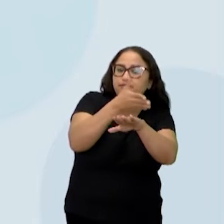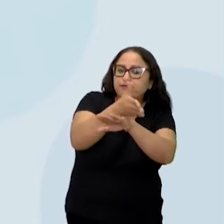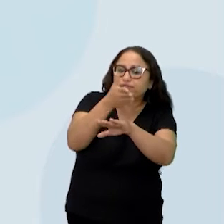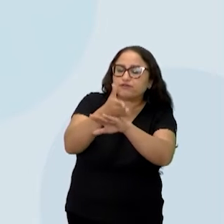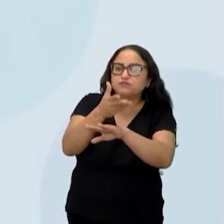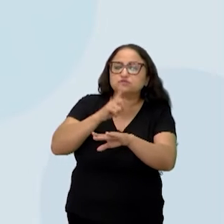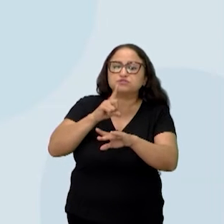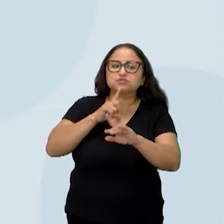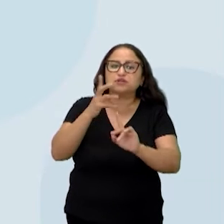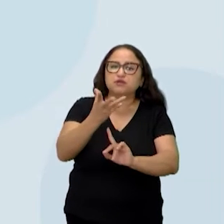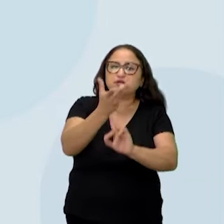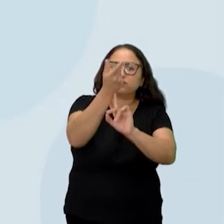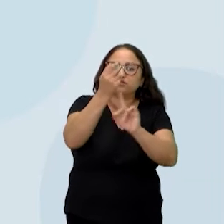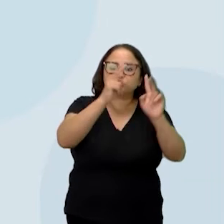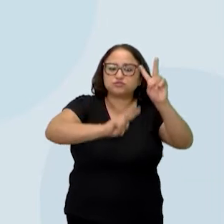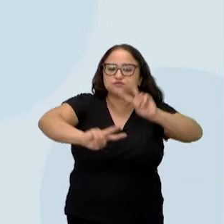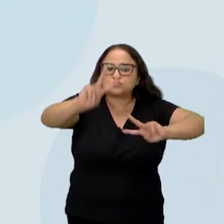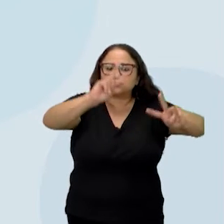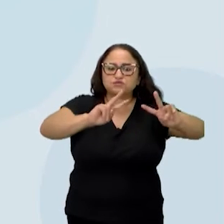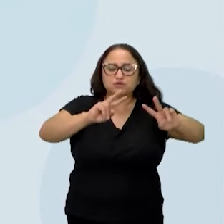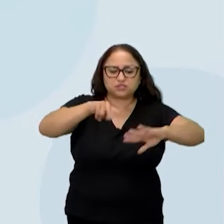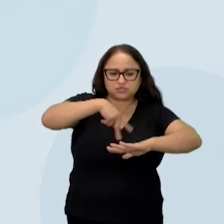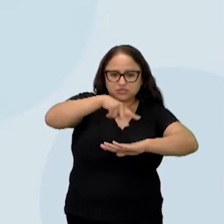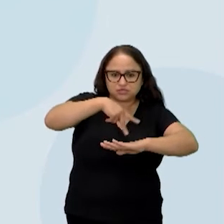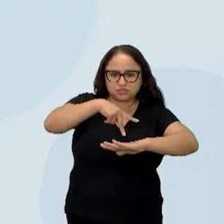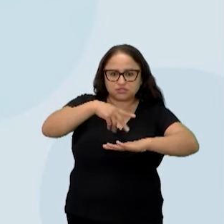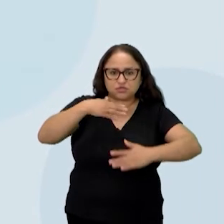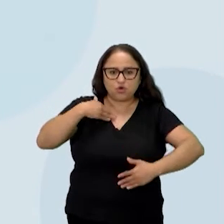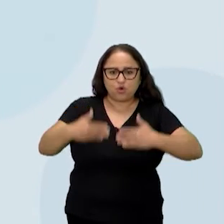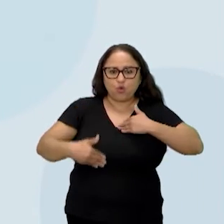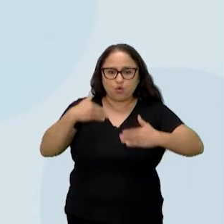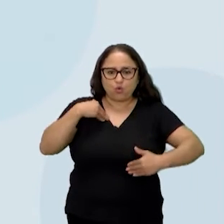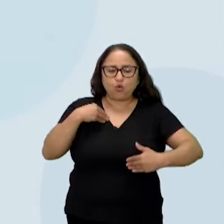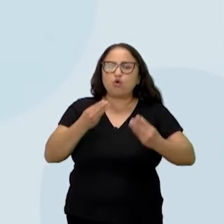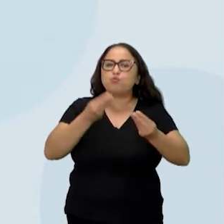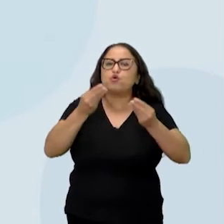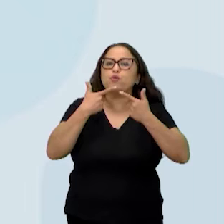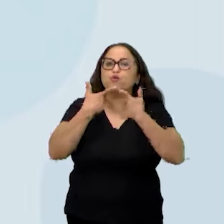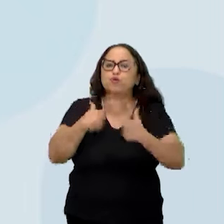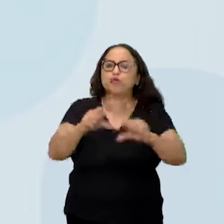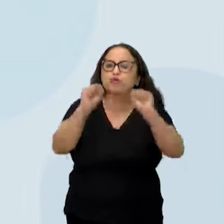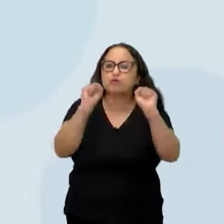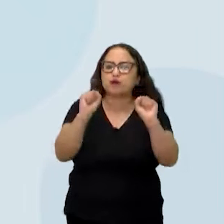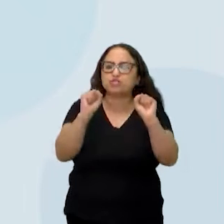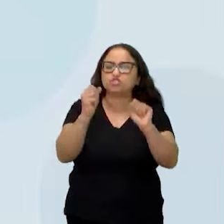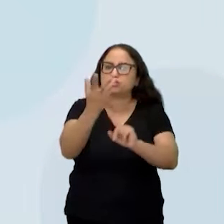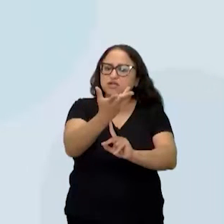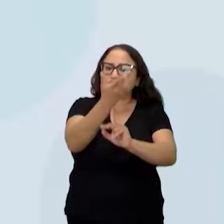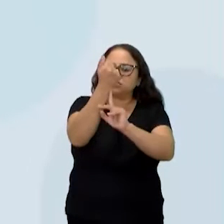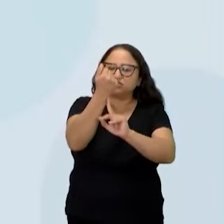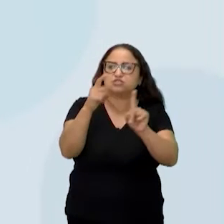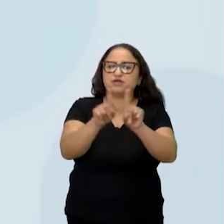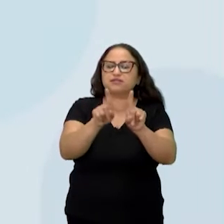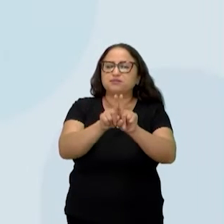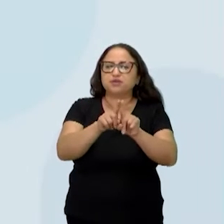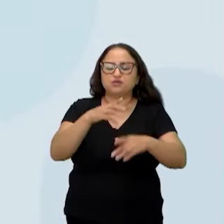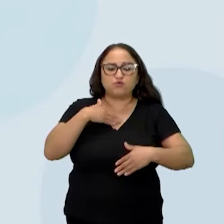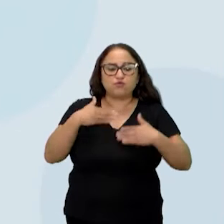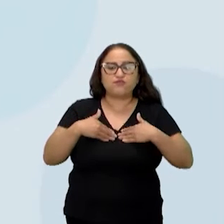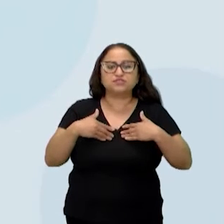visuais e dança, o corpo como suporte para as diversas linguagens artísticas e o fazer teatral no corpo do ator.